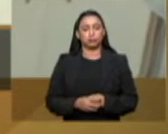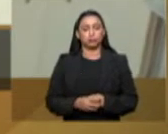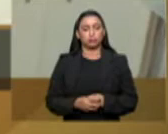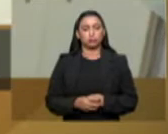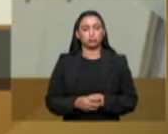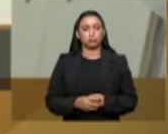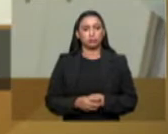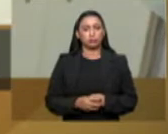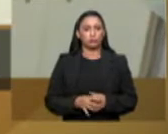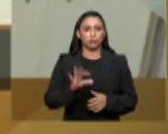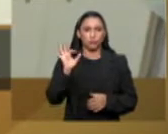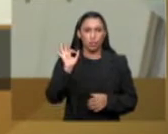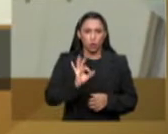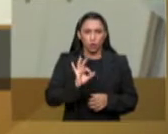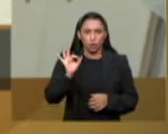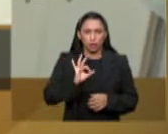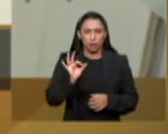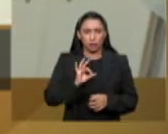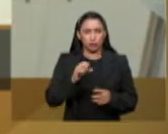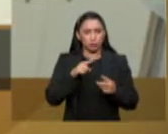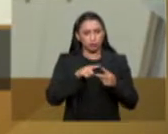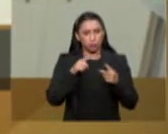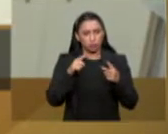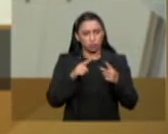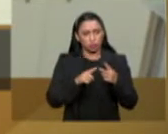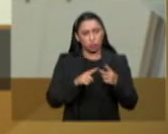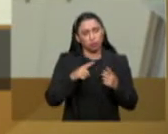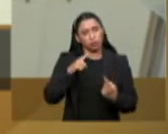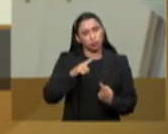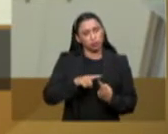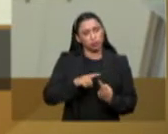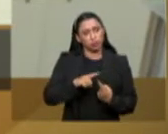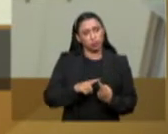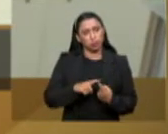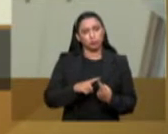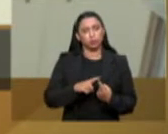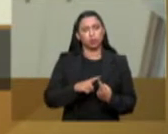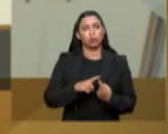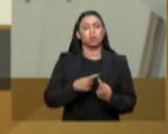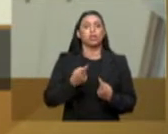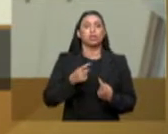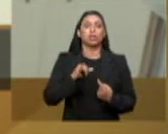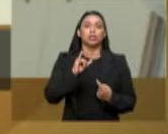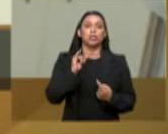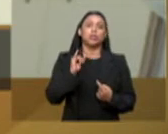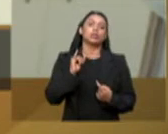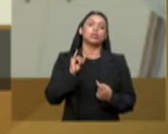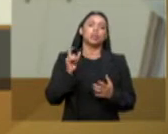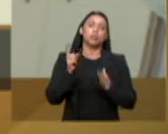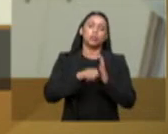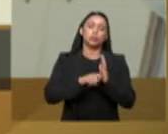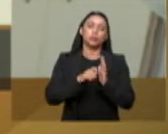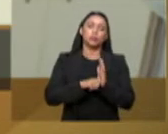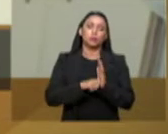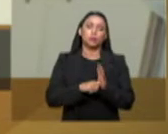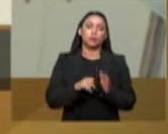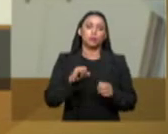A alíquota do PIS e da COFINS foi instituída pela lei em 1,65% e